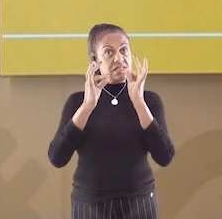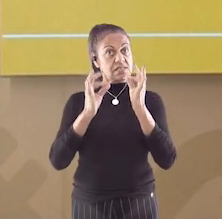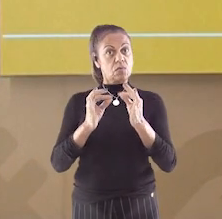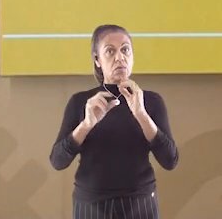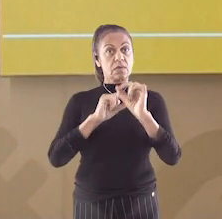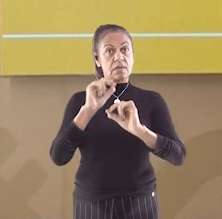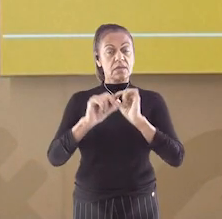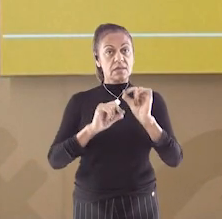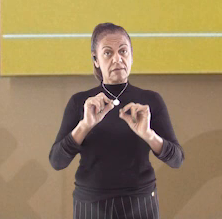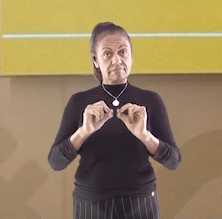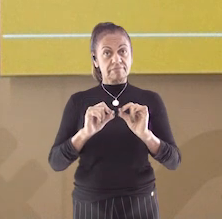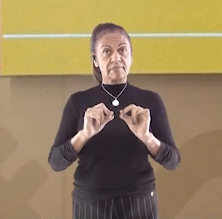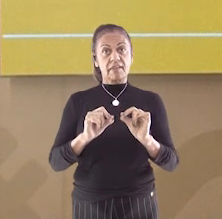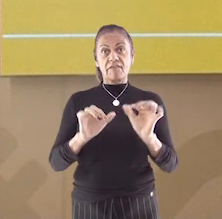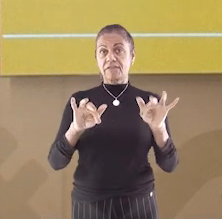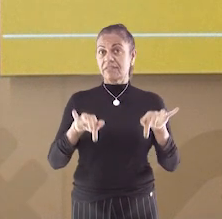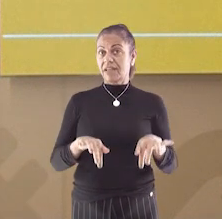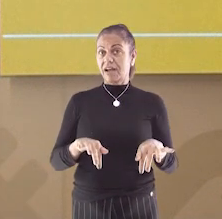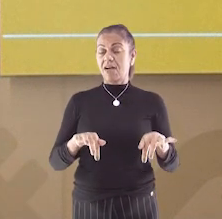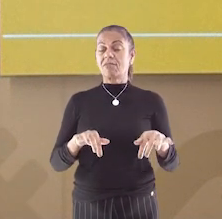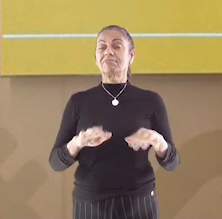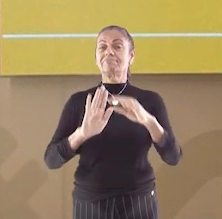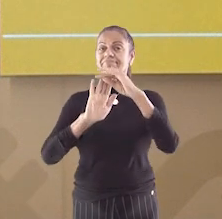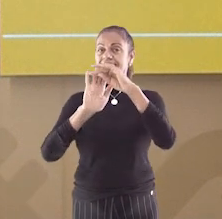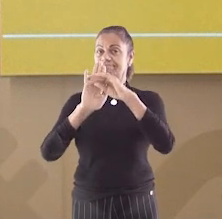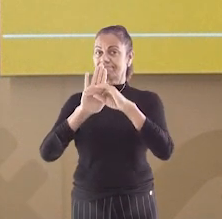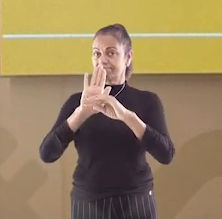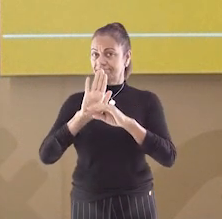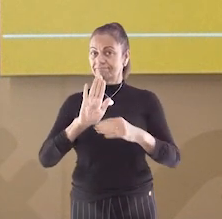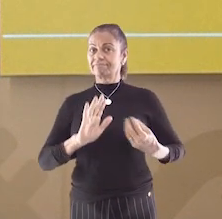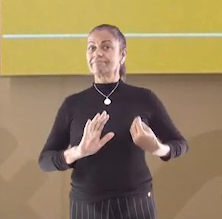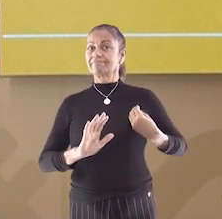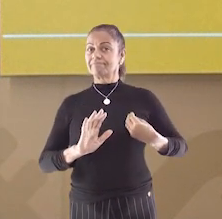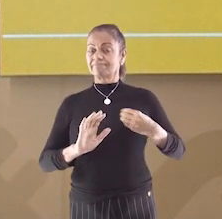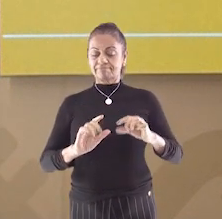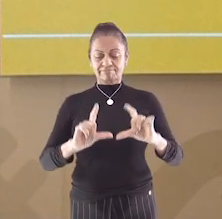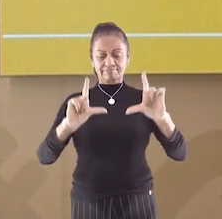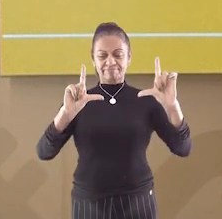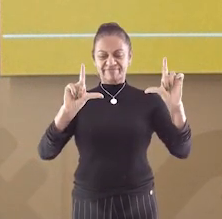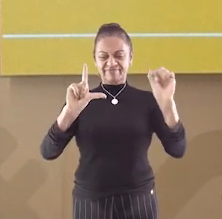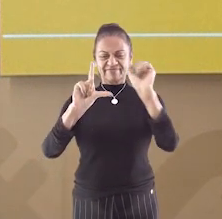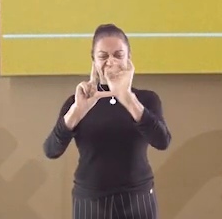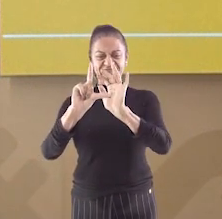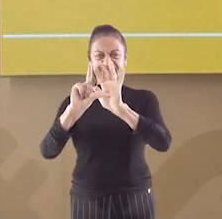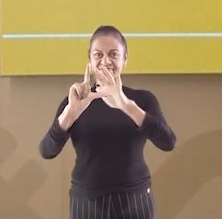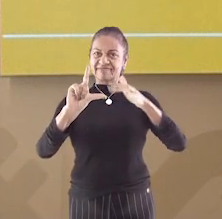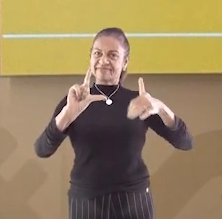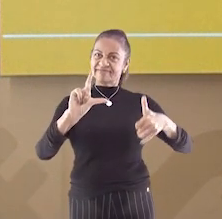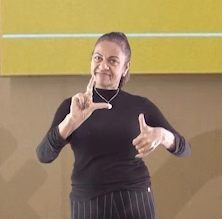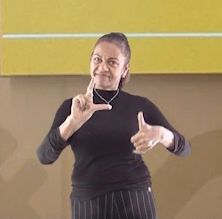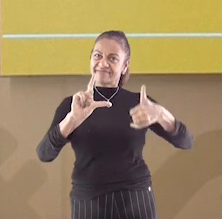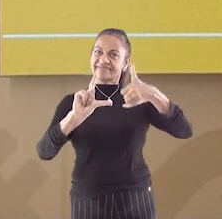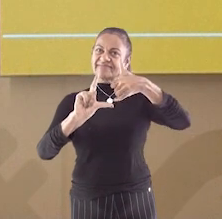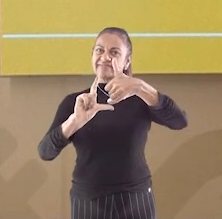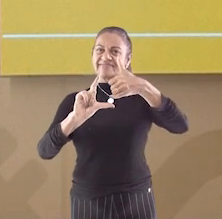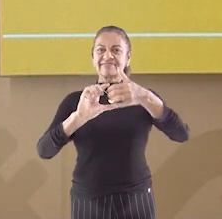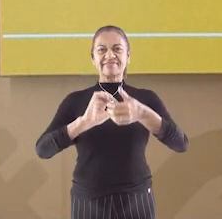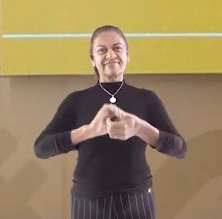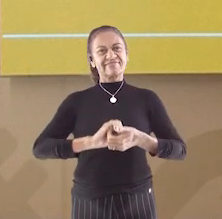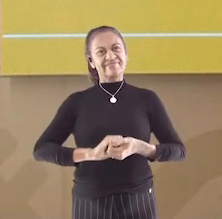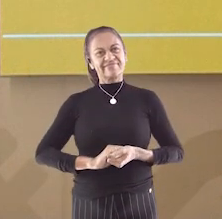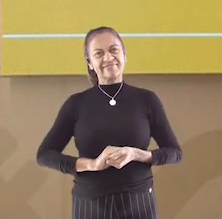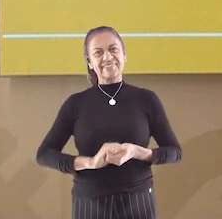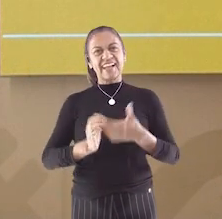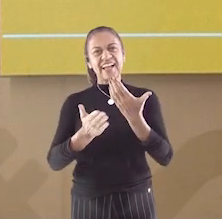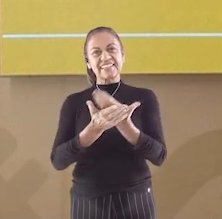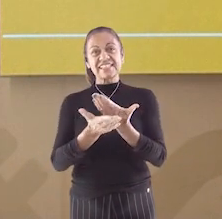última chamada para registrar a presença na aula de hoje. É só vocês apontarem o celular para o QR Code que aparece aí na sua tela.